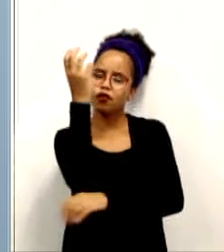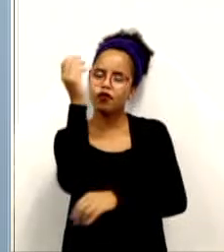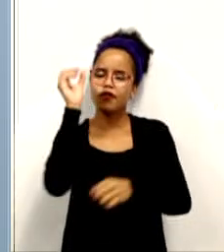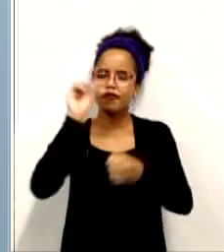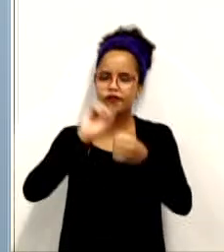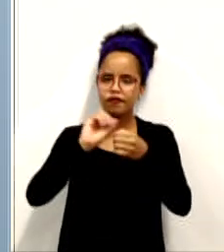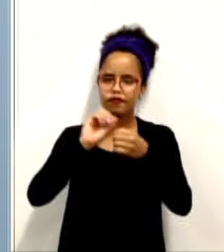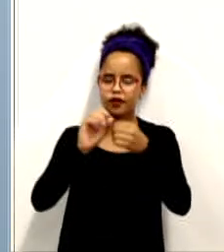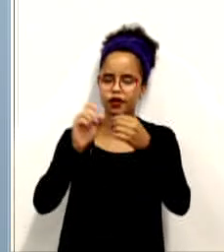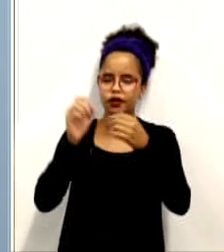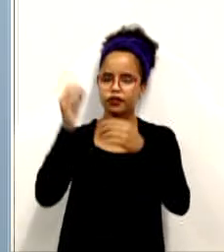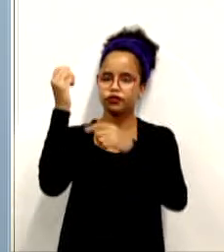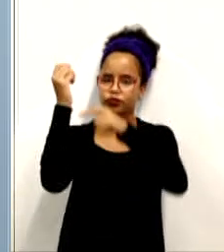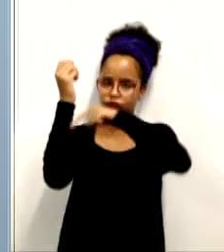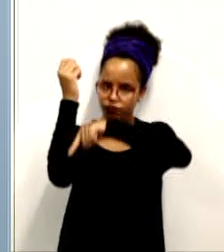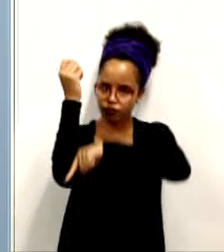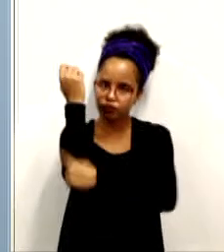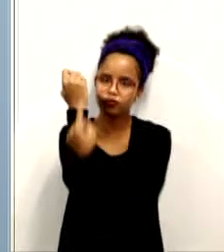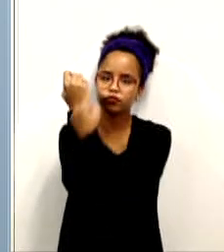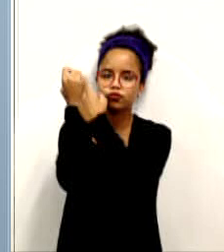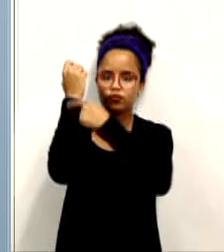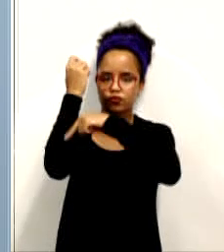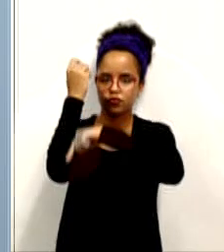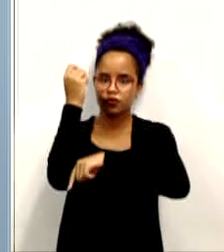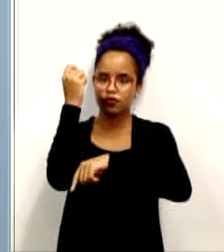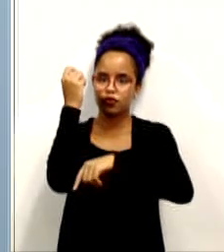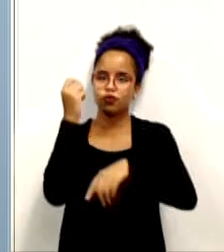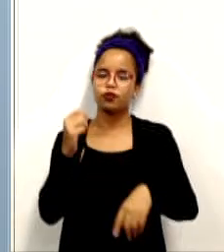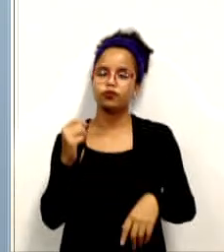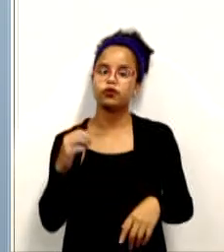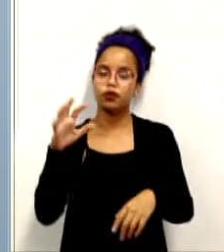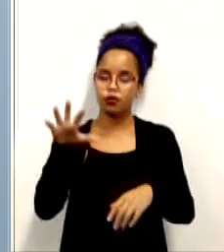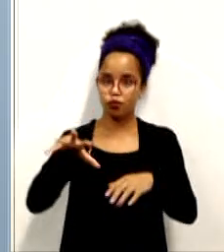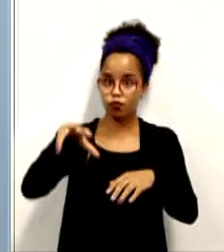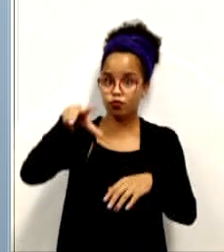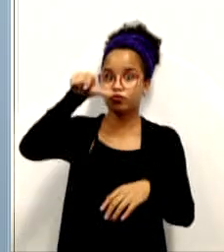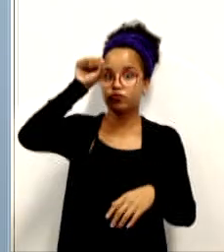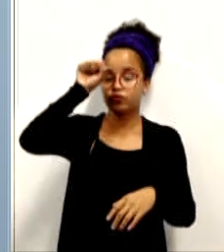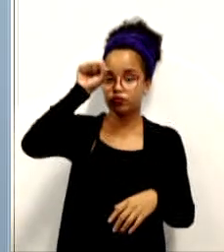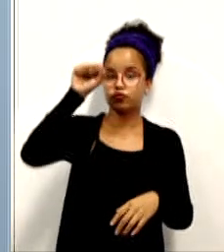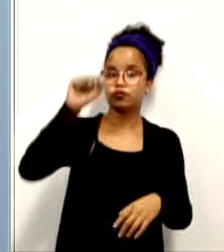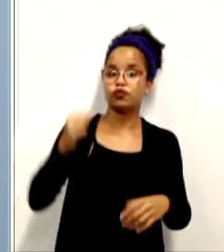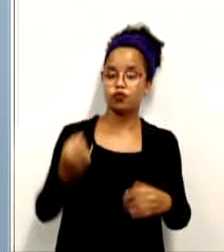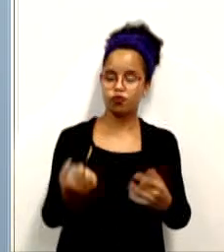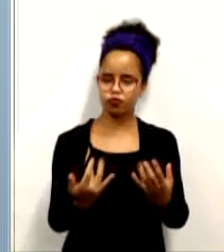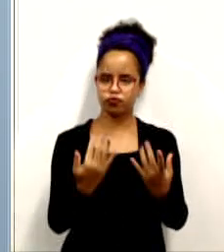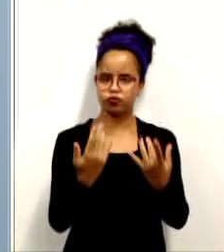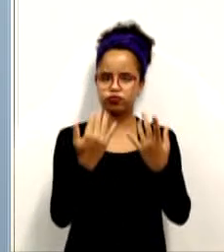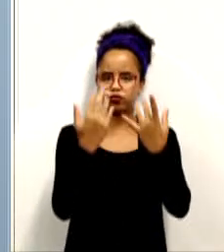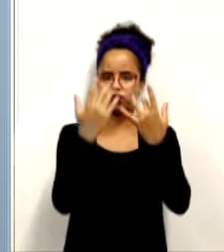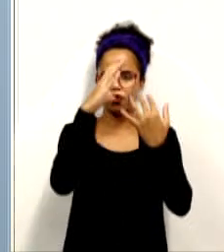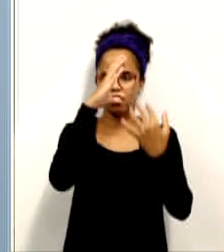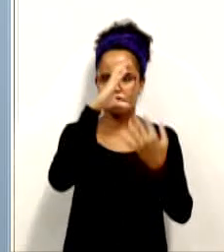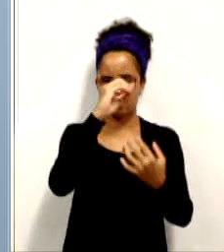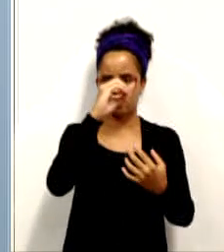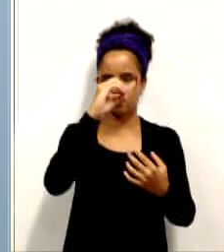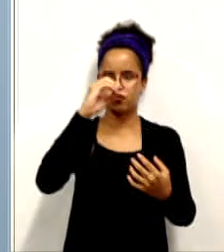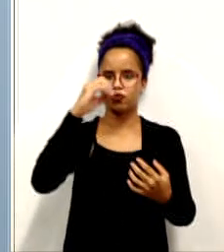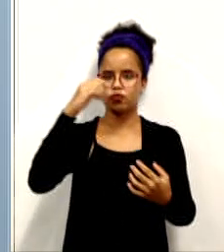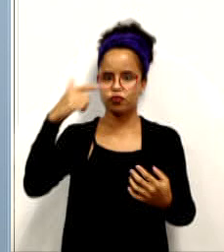né? Elas absorvem o gás carbônico e devolvem para nós o